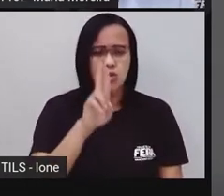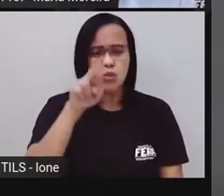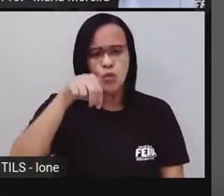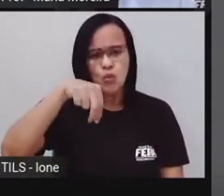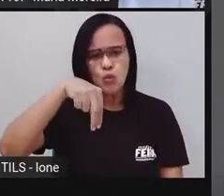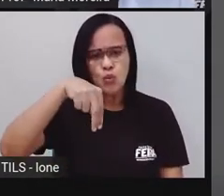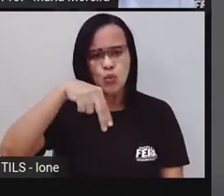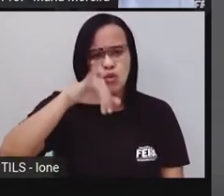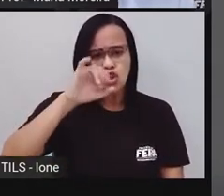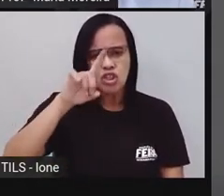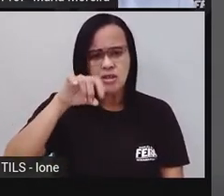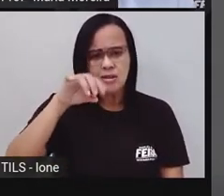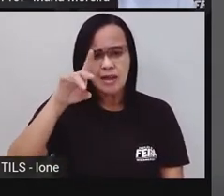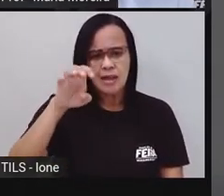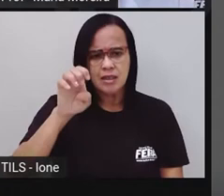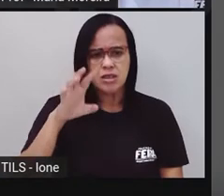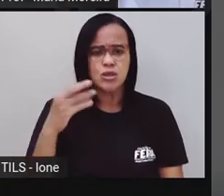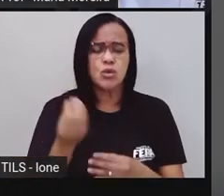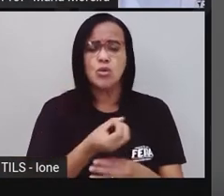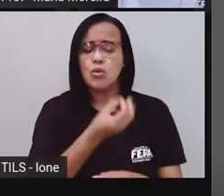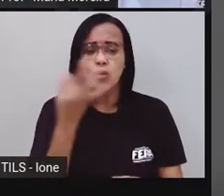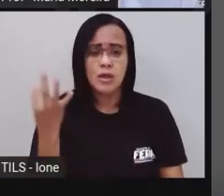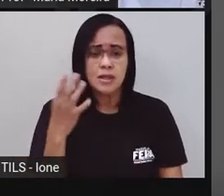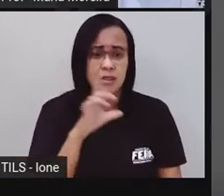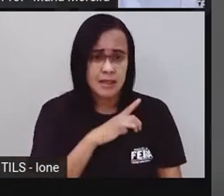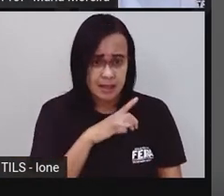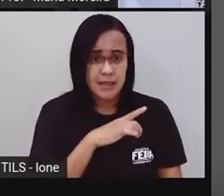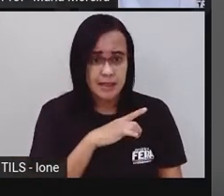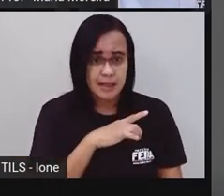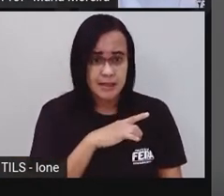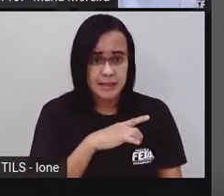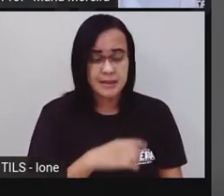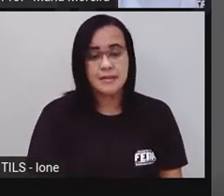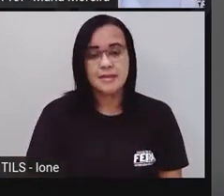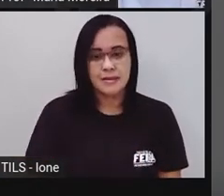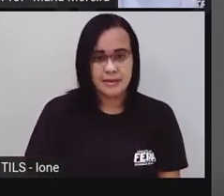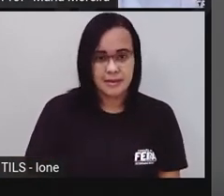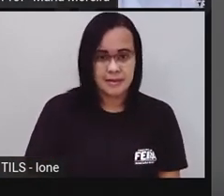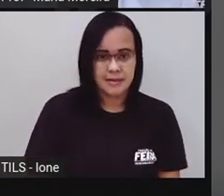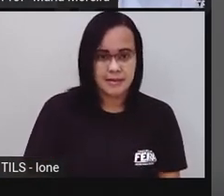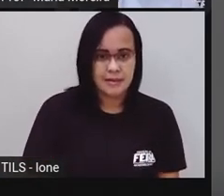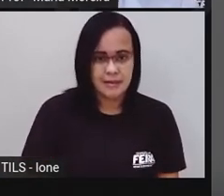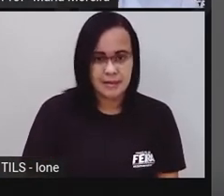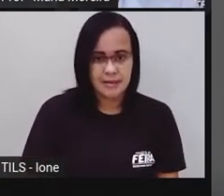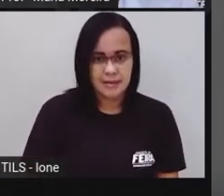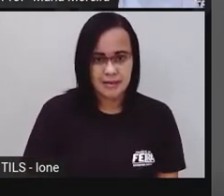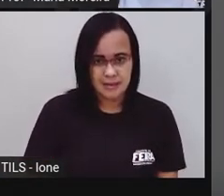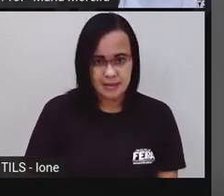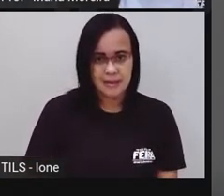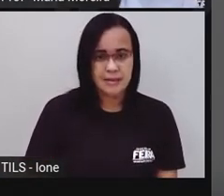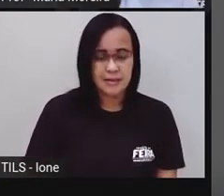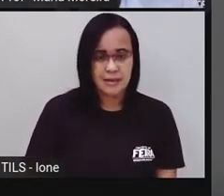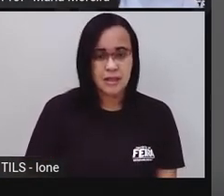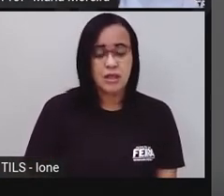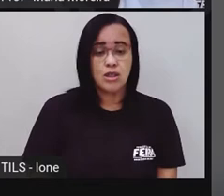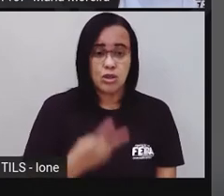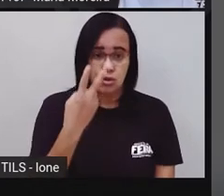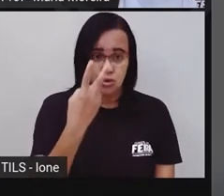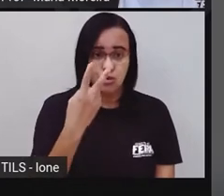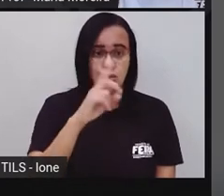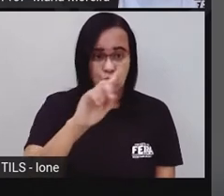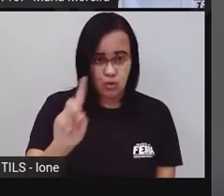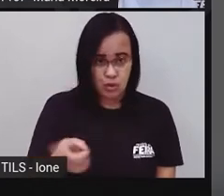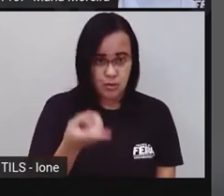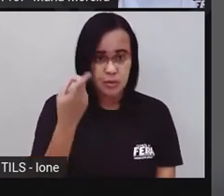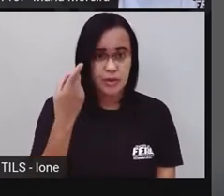vamos lá e fechar precisa fazer o quê ó e a gente tem o número Aqui quem já sabe que sem 20 vezes é igual a quanto ó